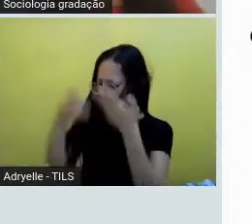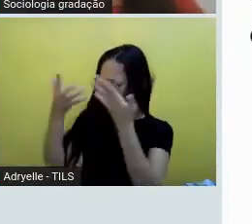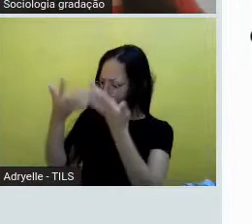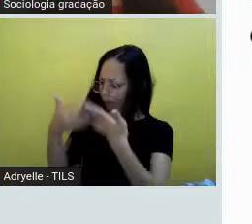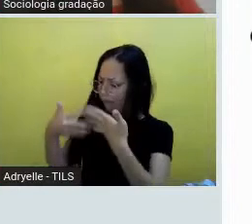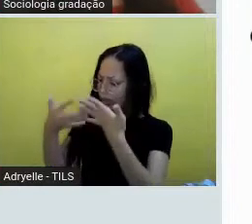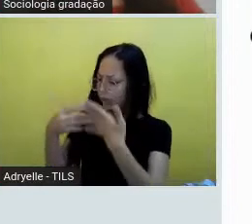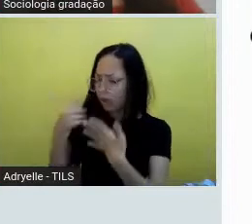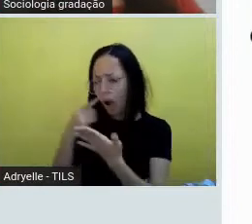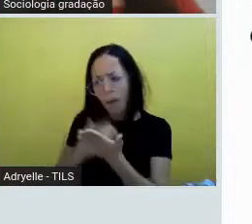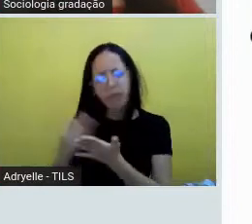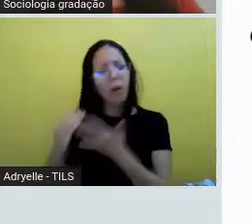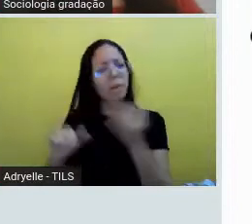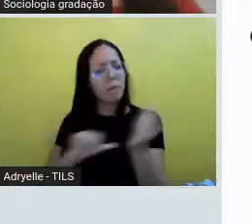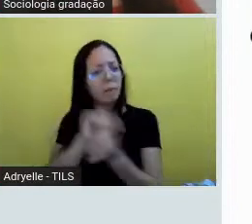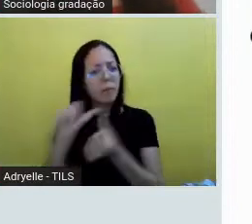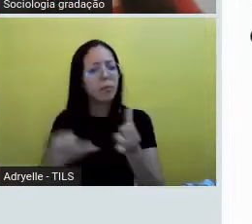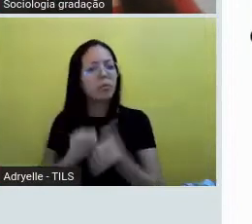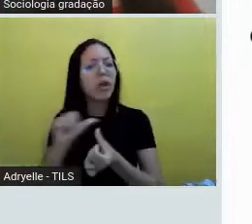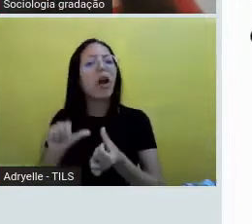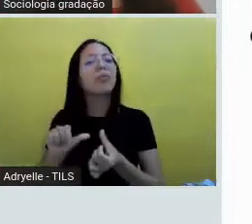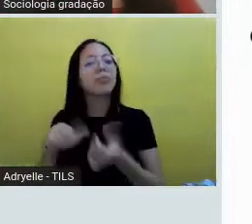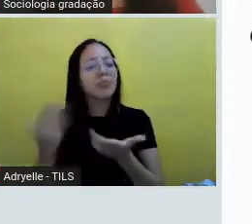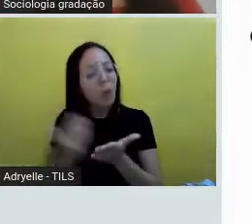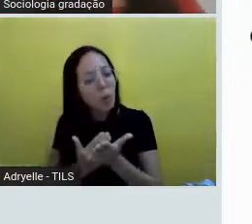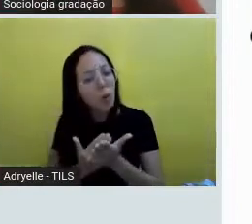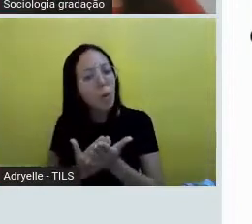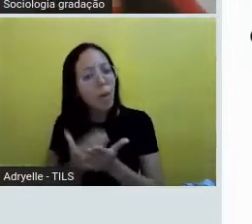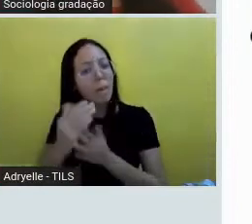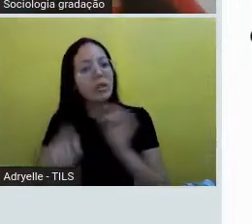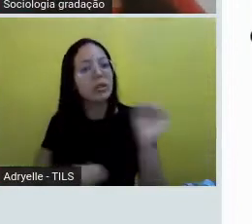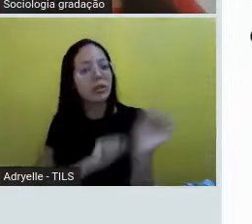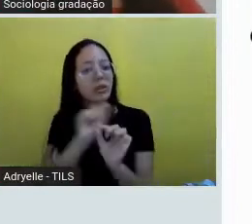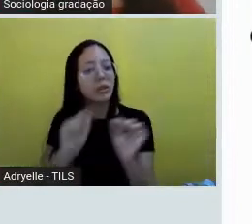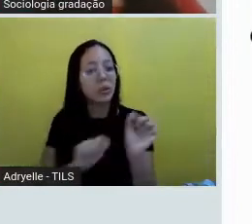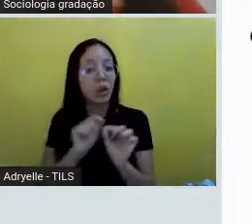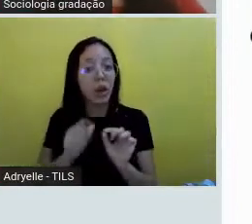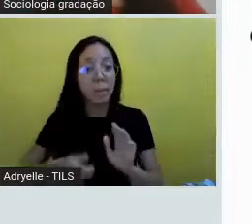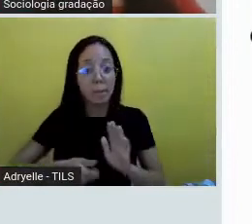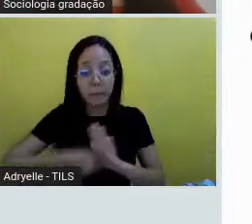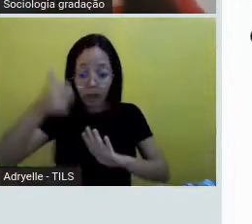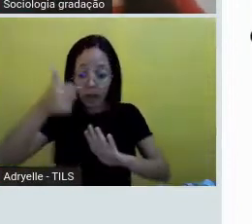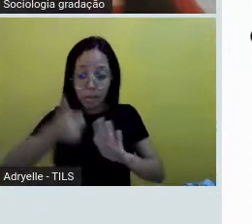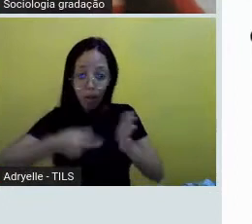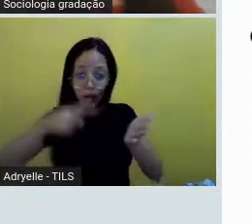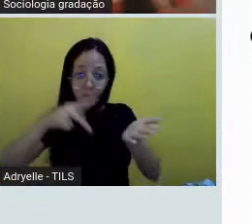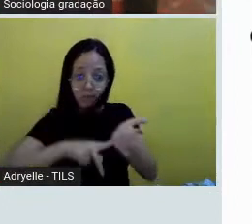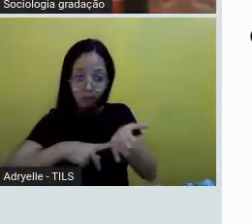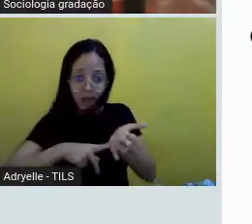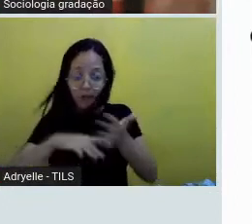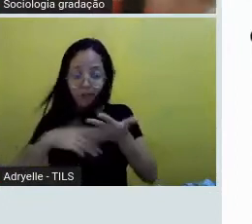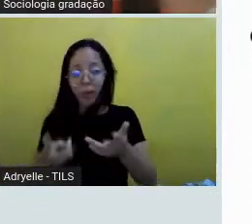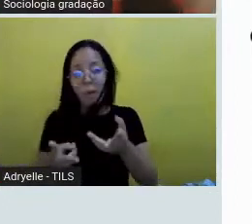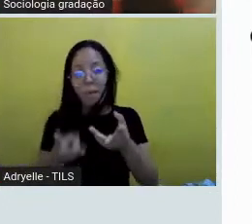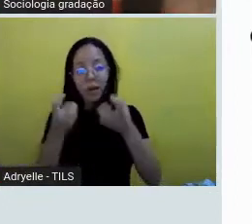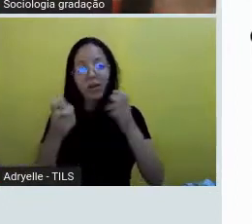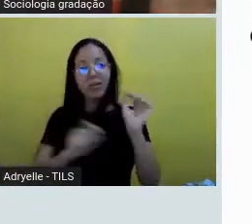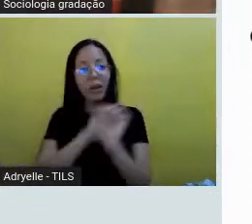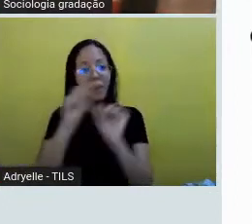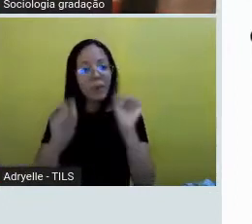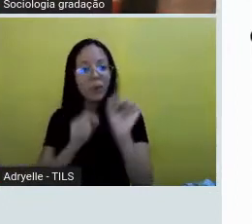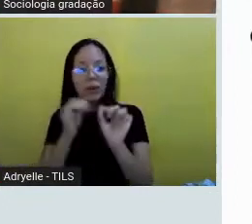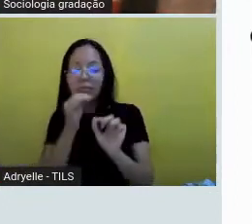mudar isso. Então, é quando se inicia os primeiros também sindicatos. Então, a gente percebe que são